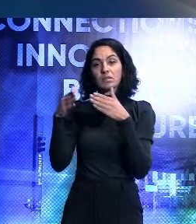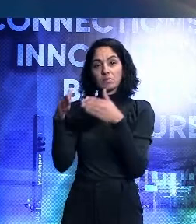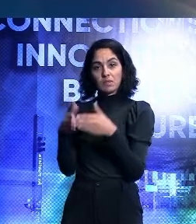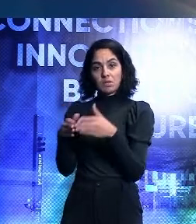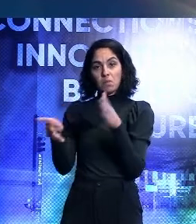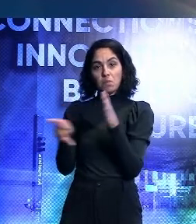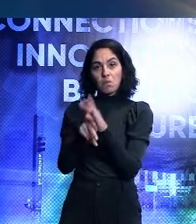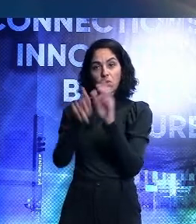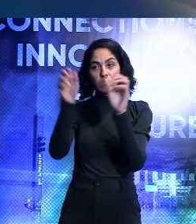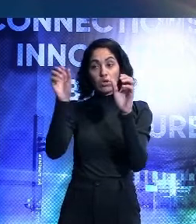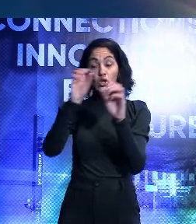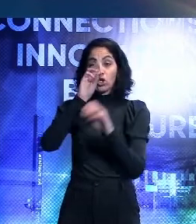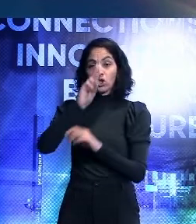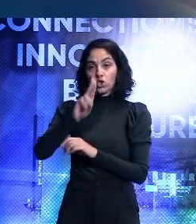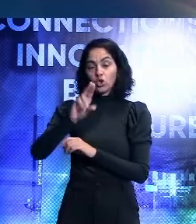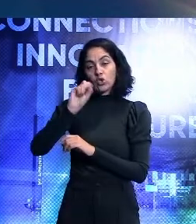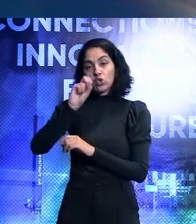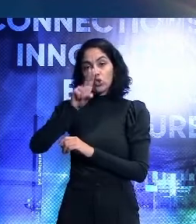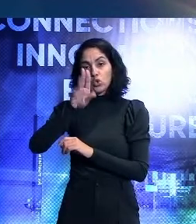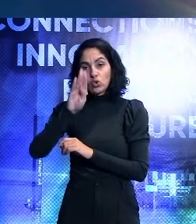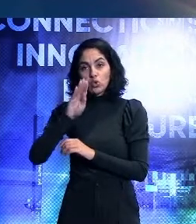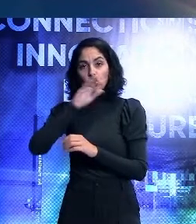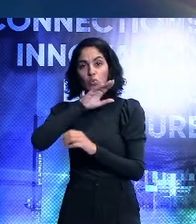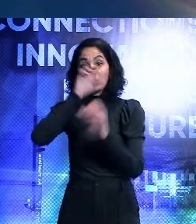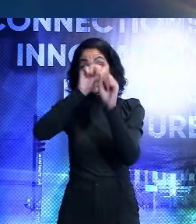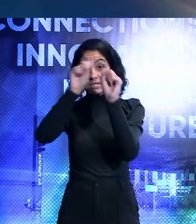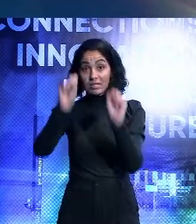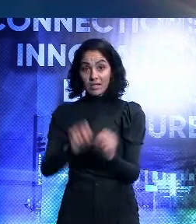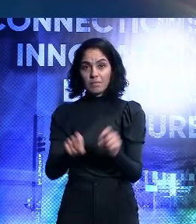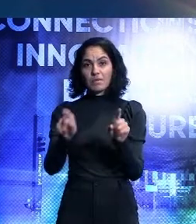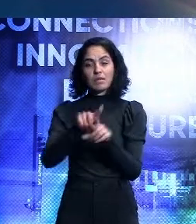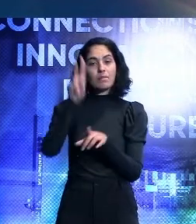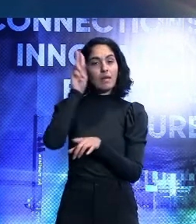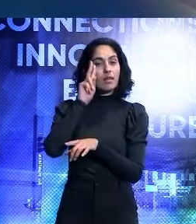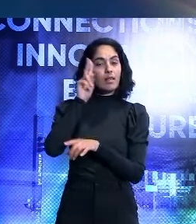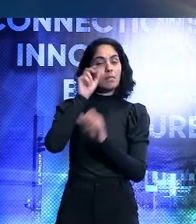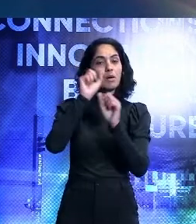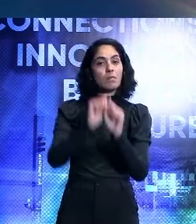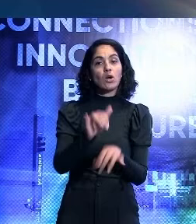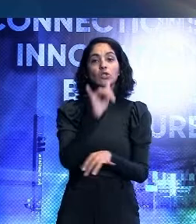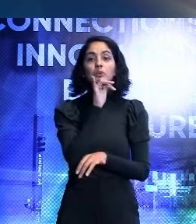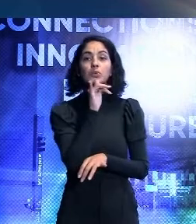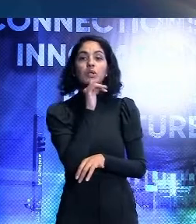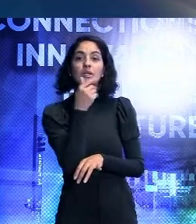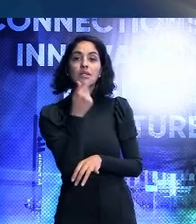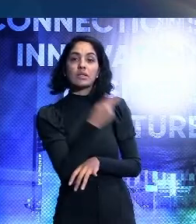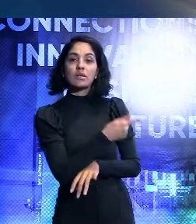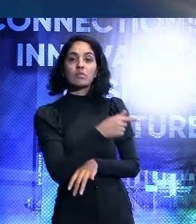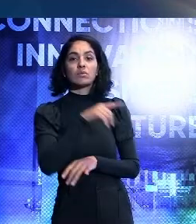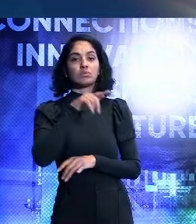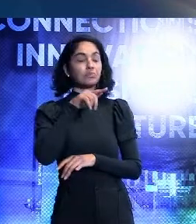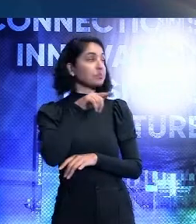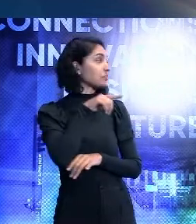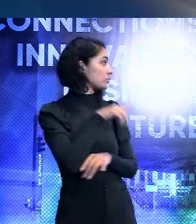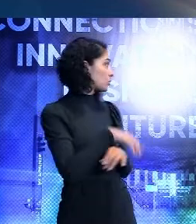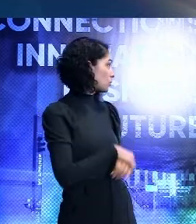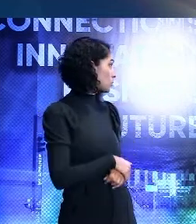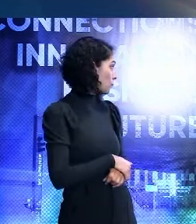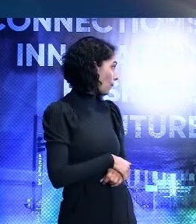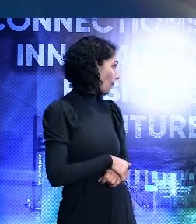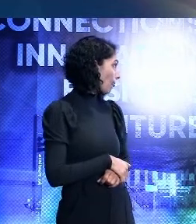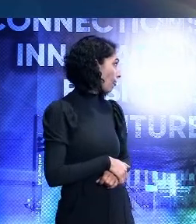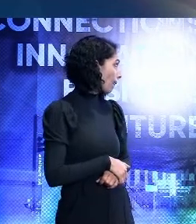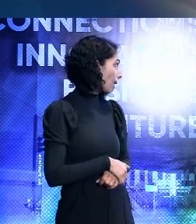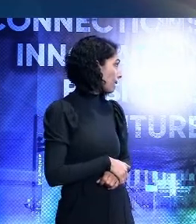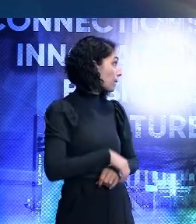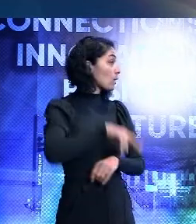subsistema e aprendizado entre produtos. O que eu quero dizer aqui? Lembra que aqui pode ser, por exemplo, o Agile Coach aqui. O time de UX,